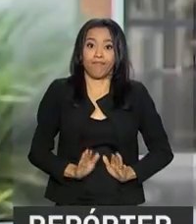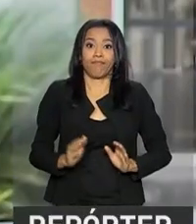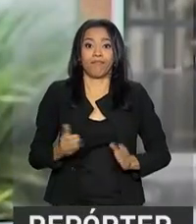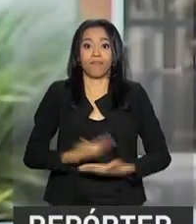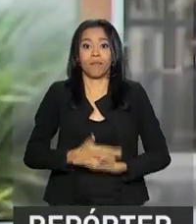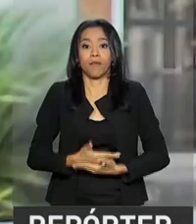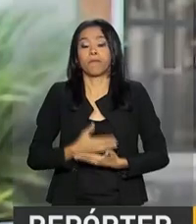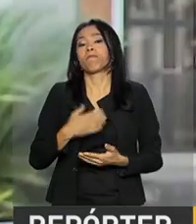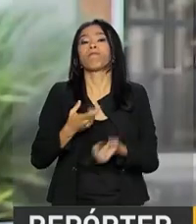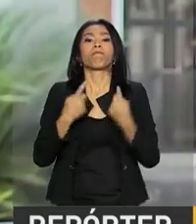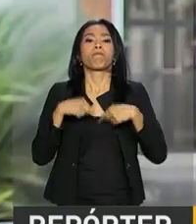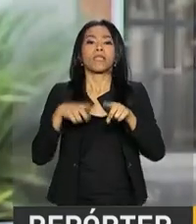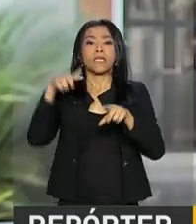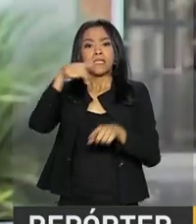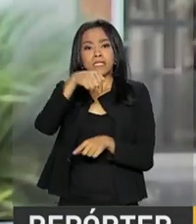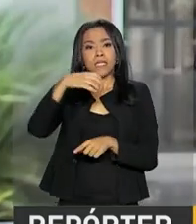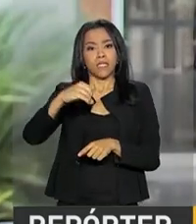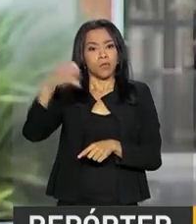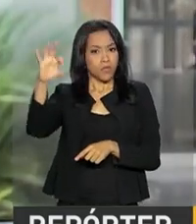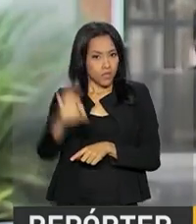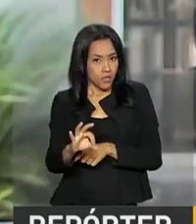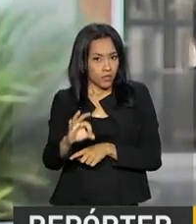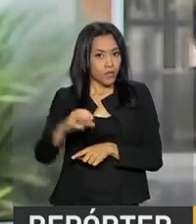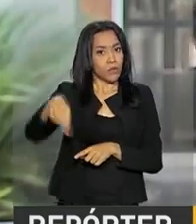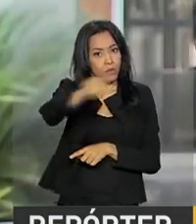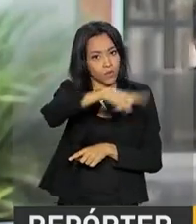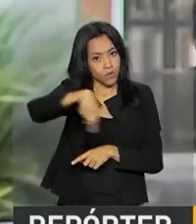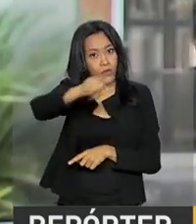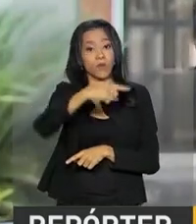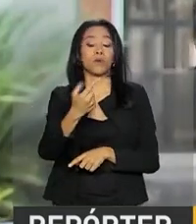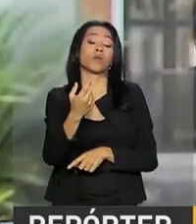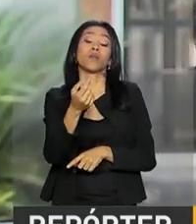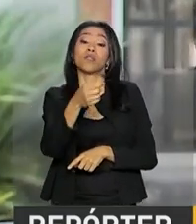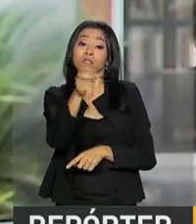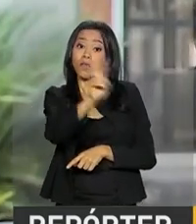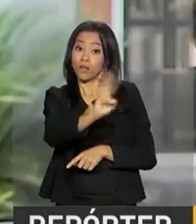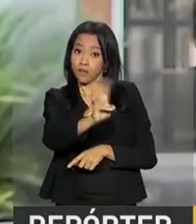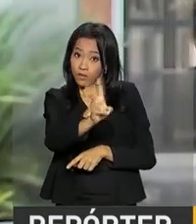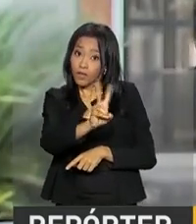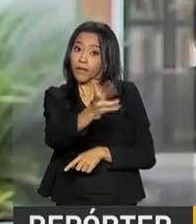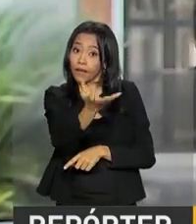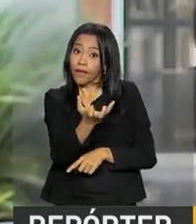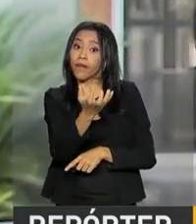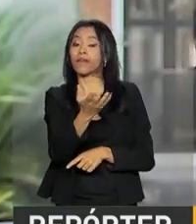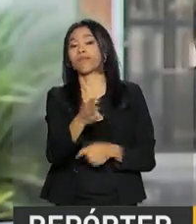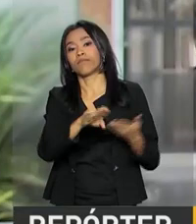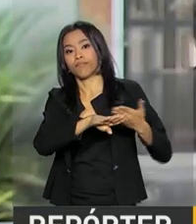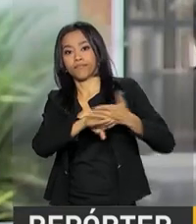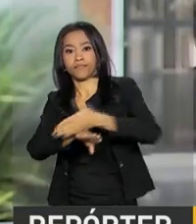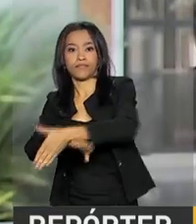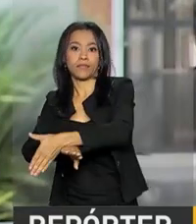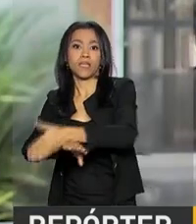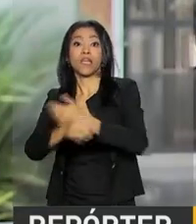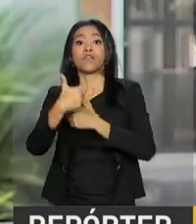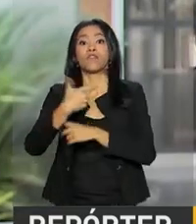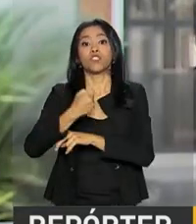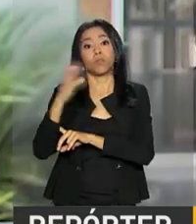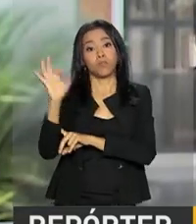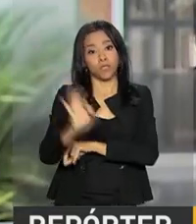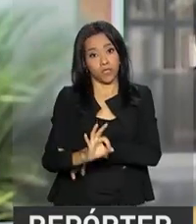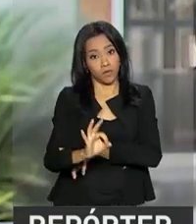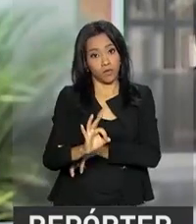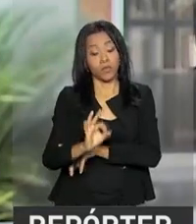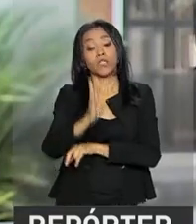de 70% dos imigrantes eles querem a interiorização o 20% na